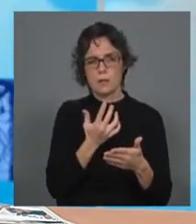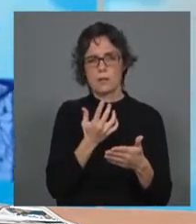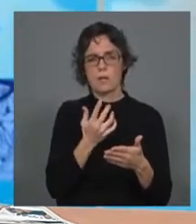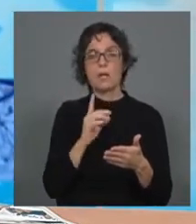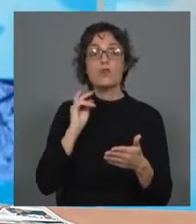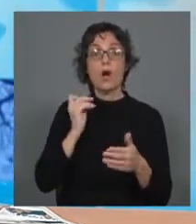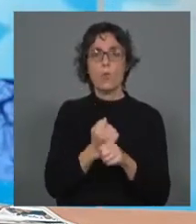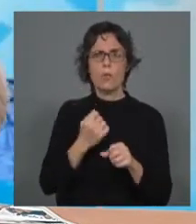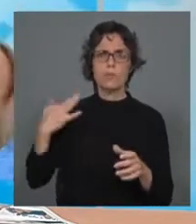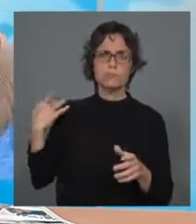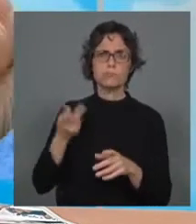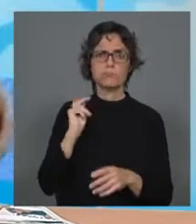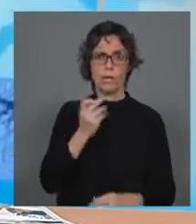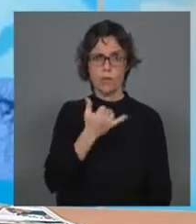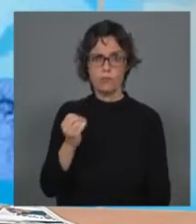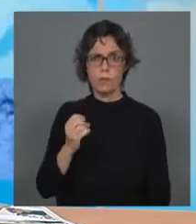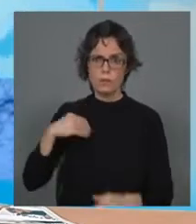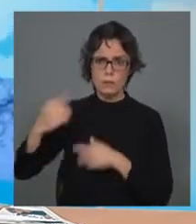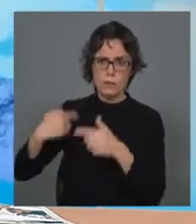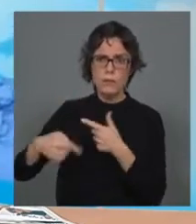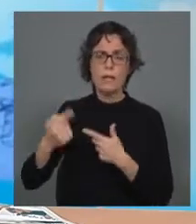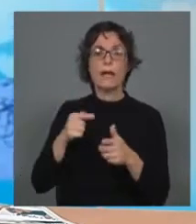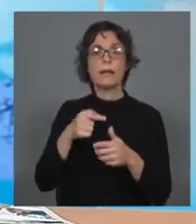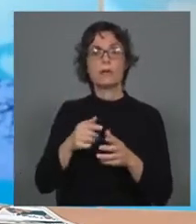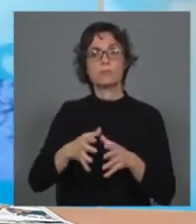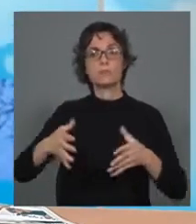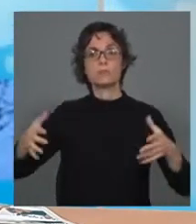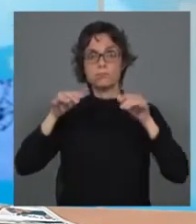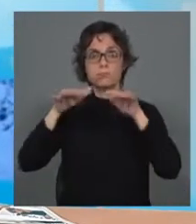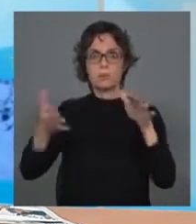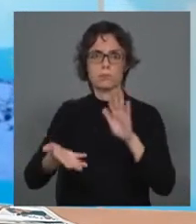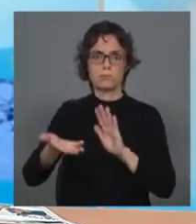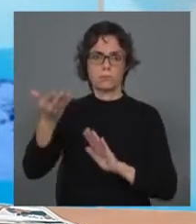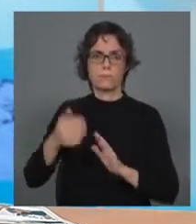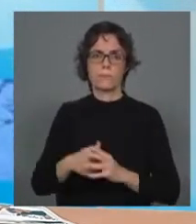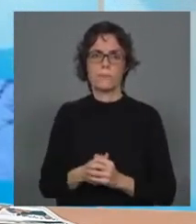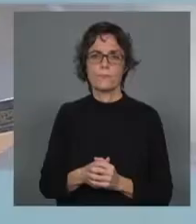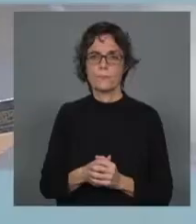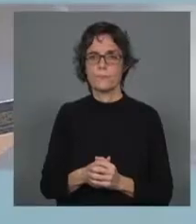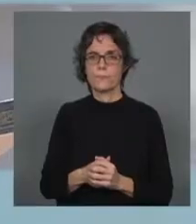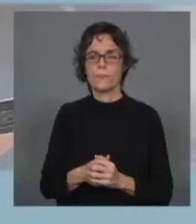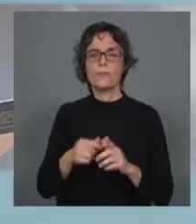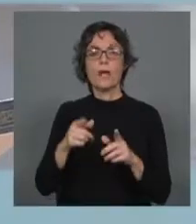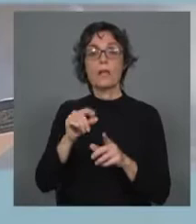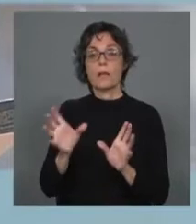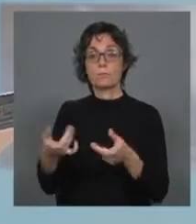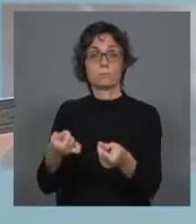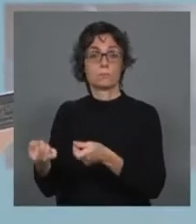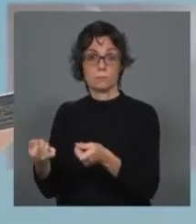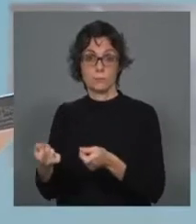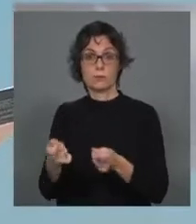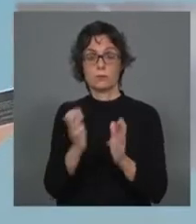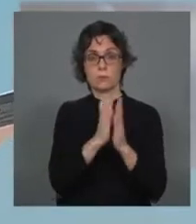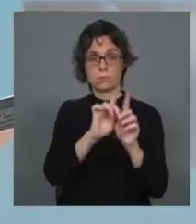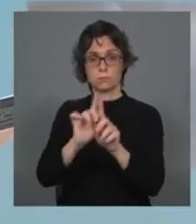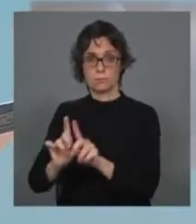certeza a cada vez mais tem sido usado, tem sido divulgado. Mesmo nas próprias organizações, nas várias